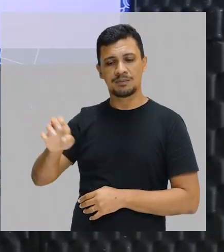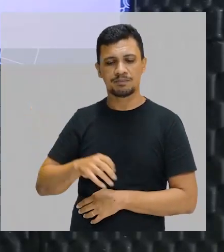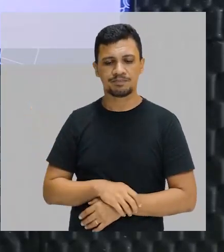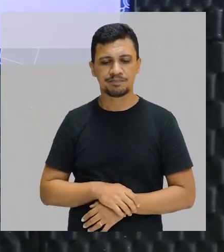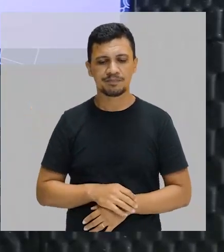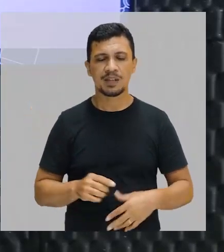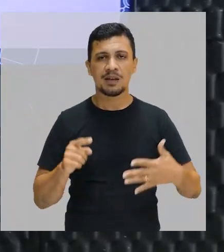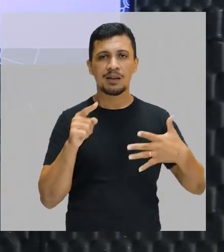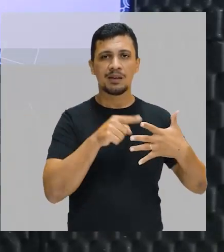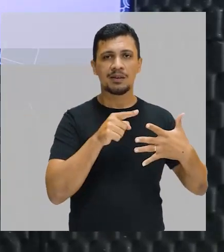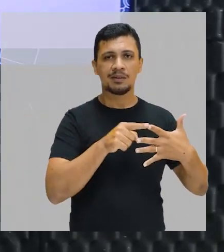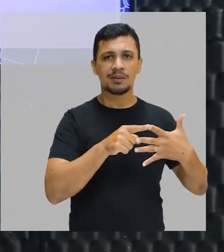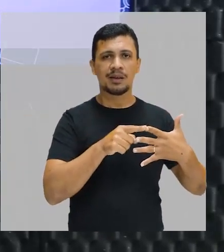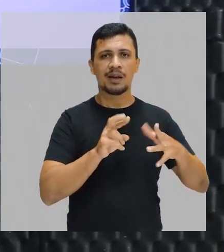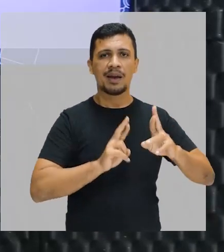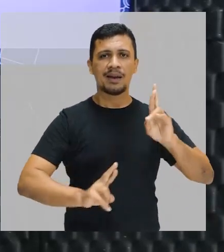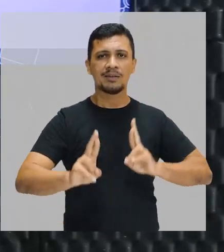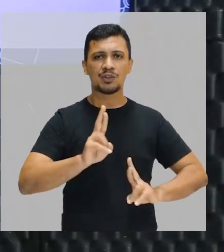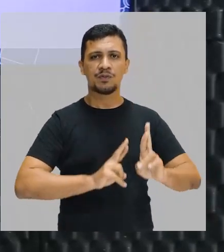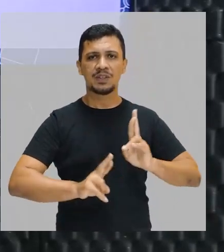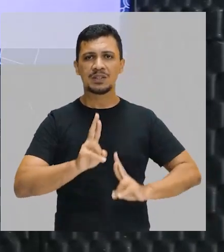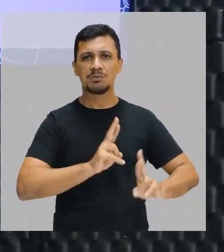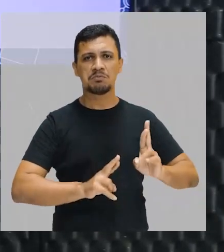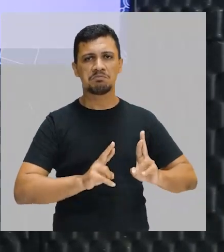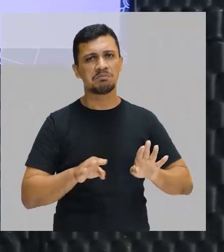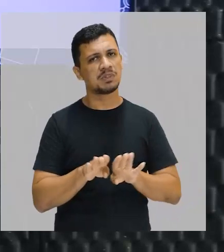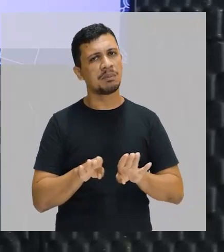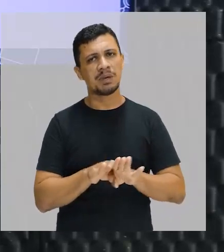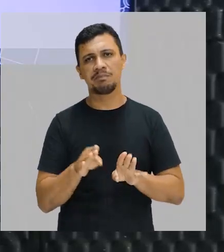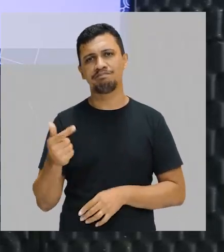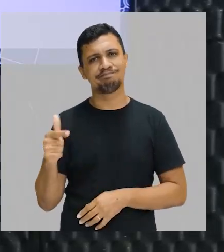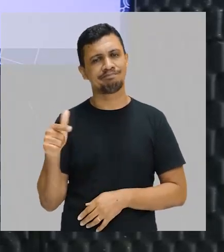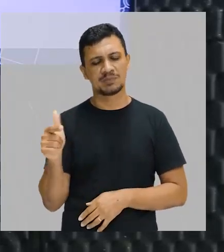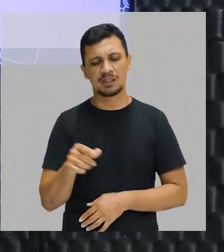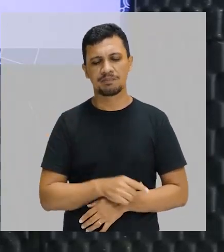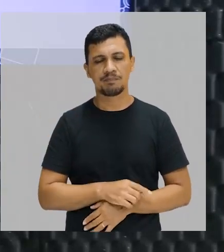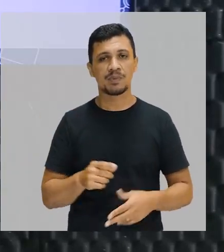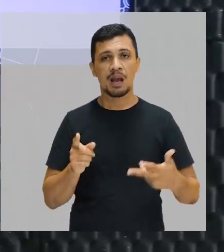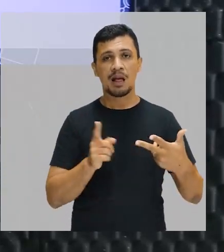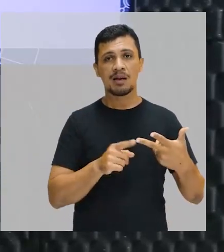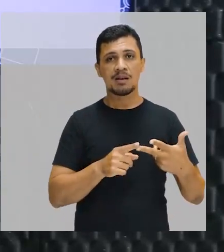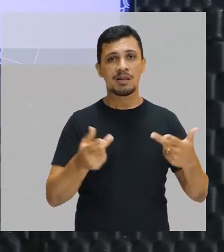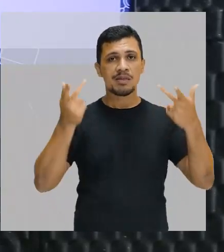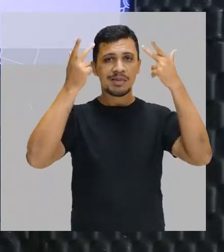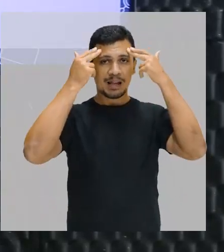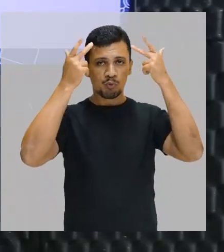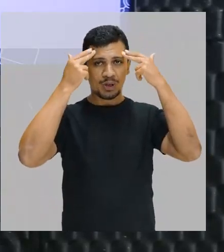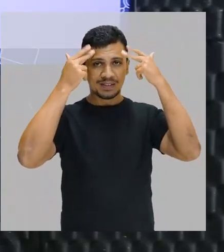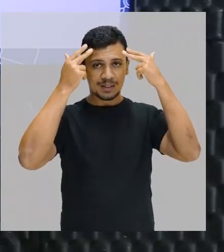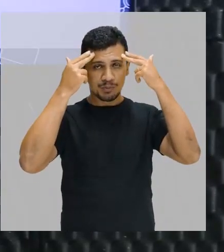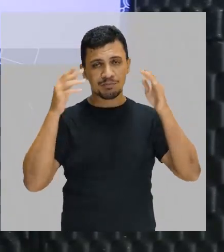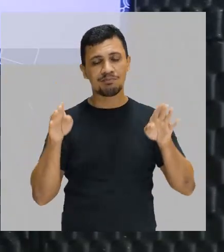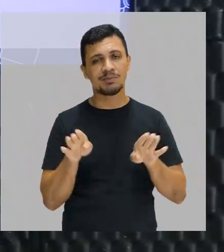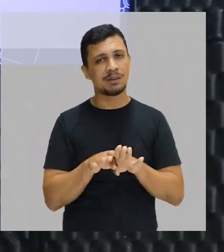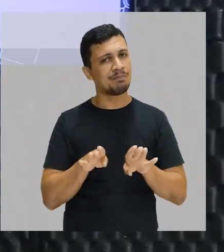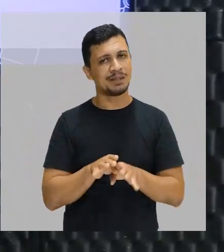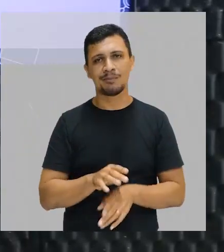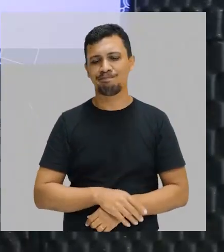essas instituições dentro desses tipos de abordagem ética. Naturalismo também não é o caso,